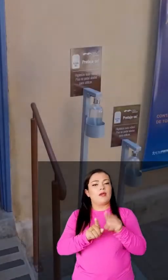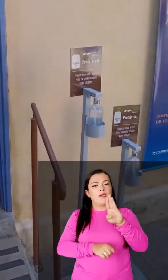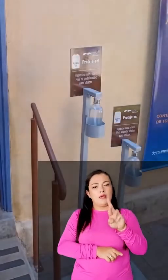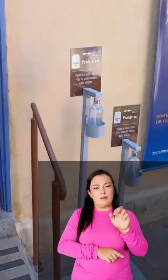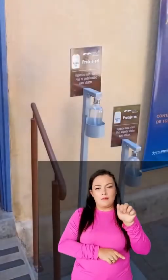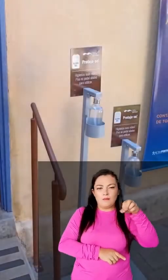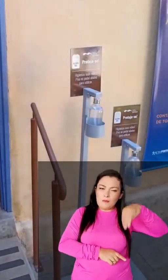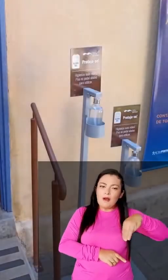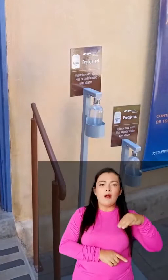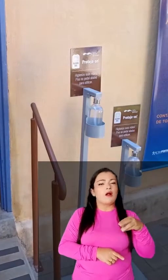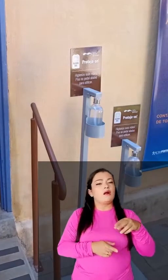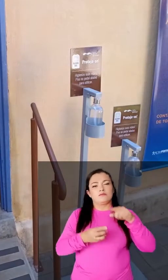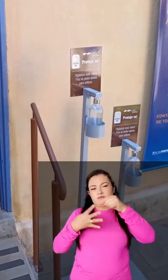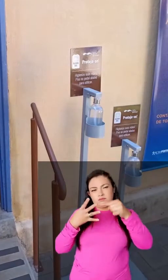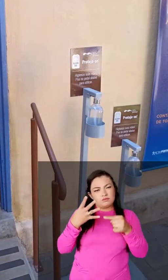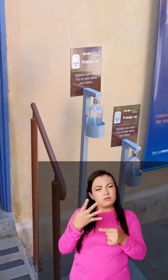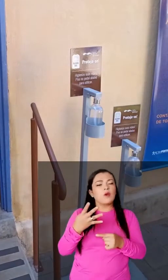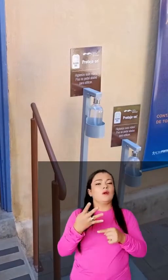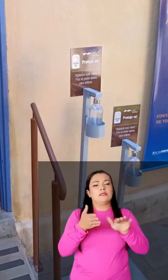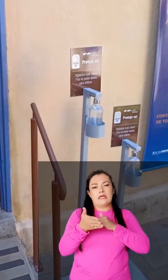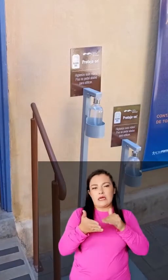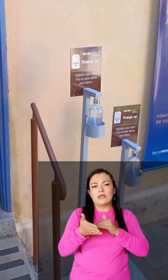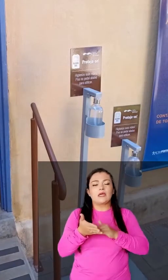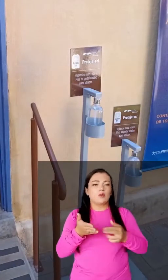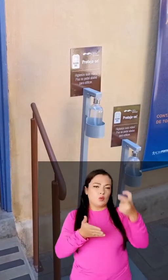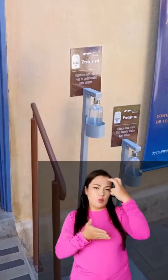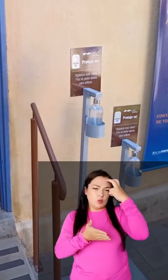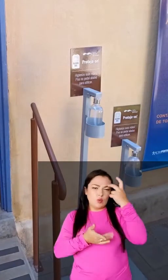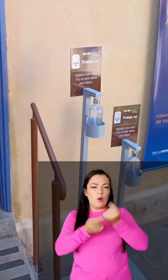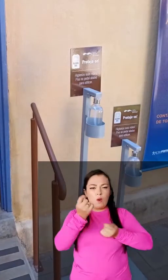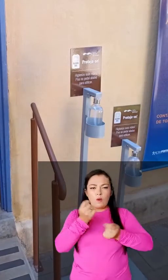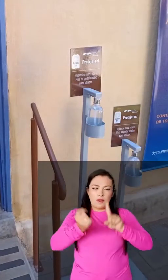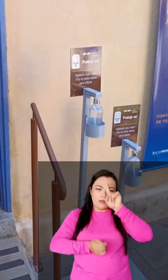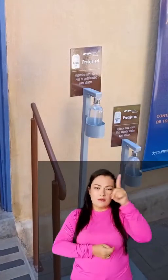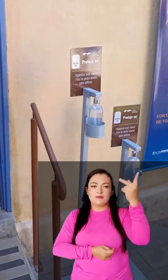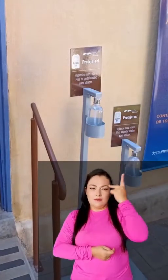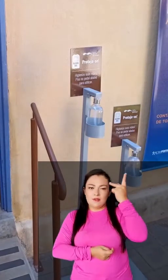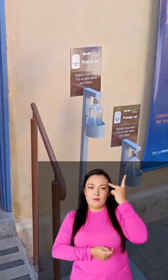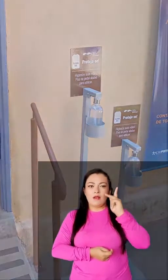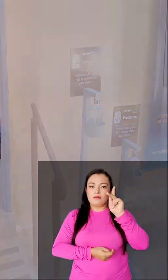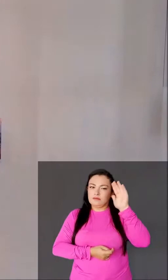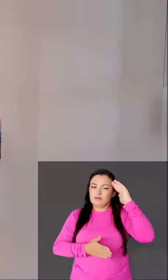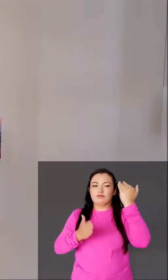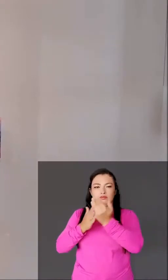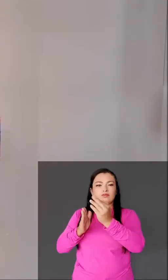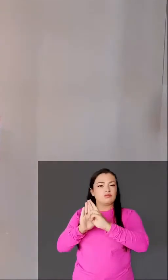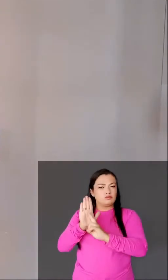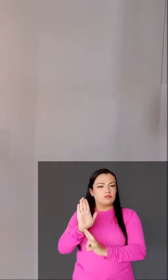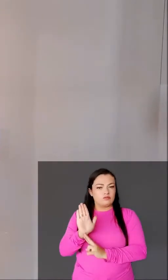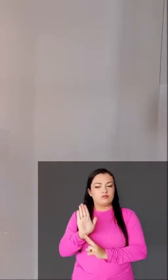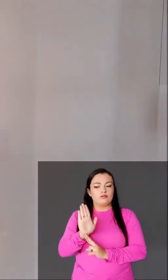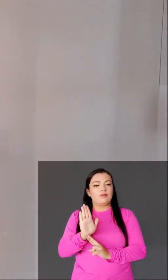o IBRAM e também a Secretaria de Cultura e Economia Criativa do Estado de São Paulo. O